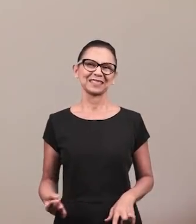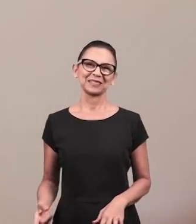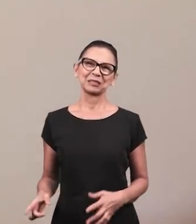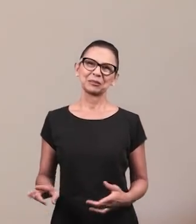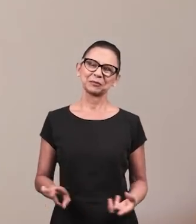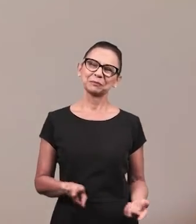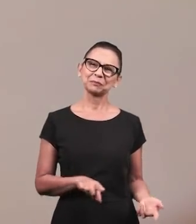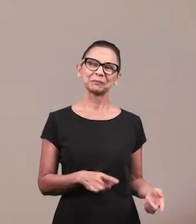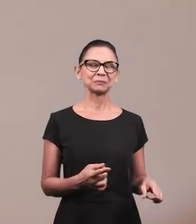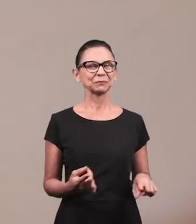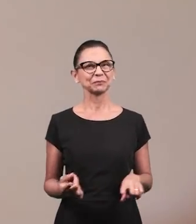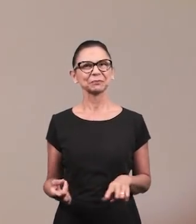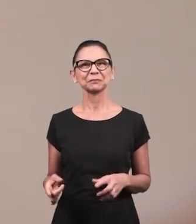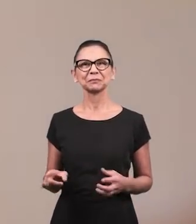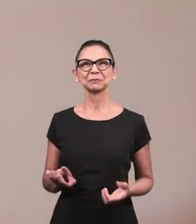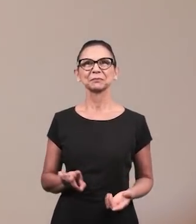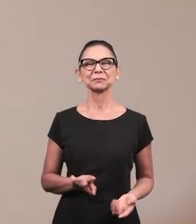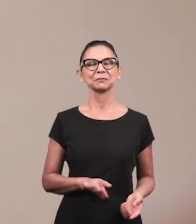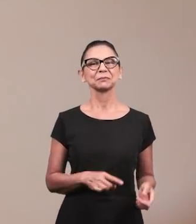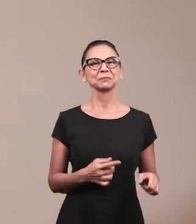ter.